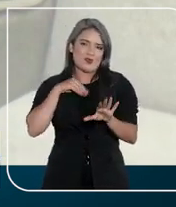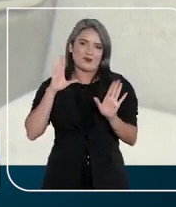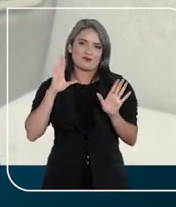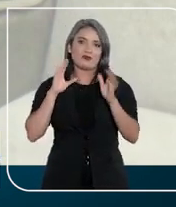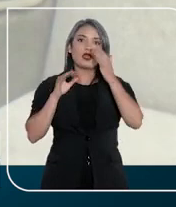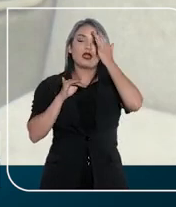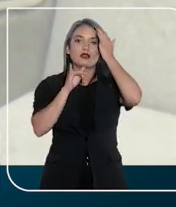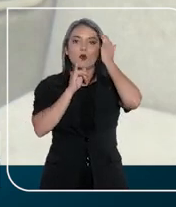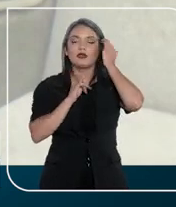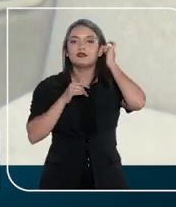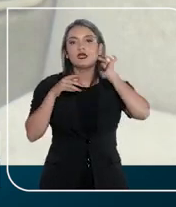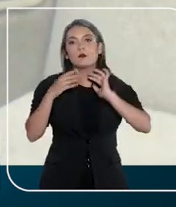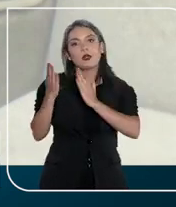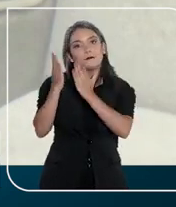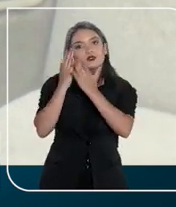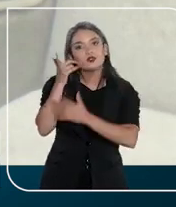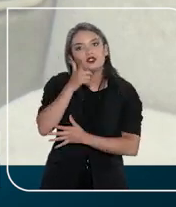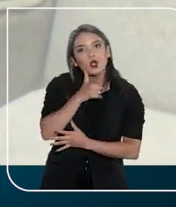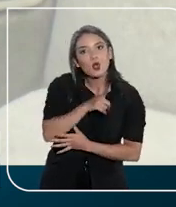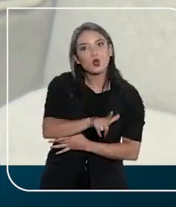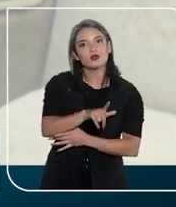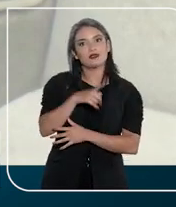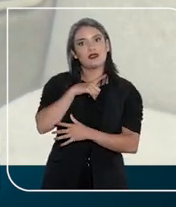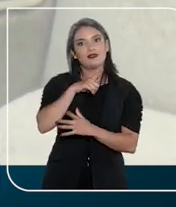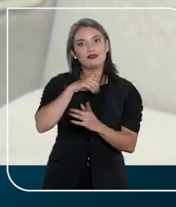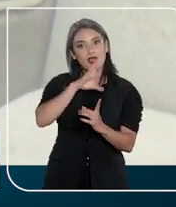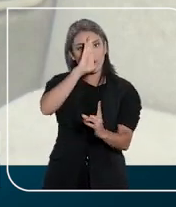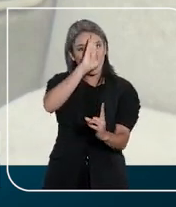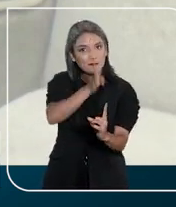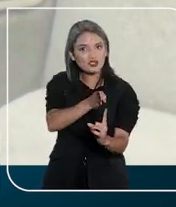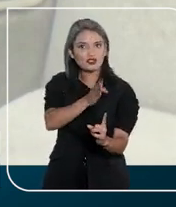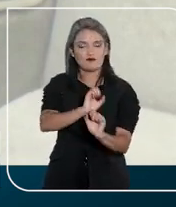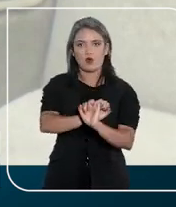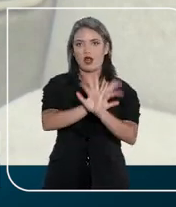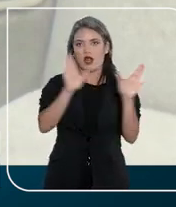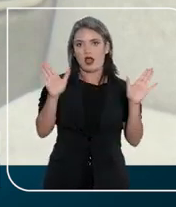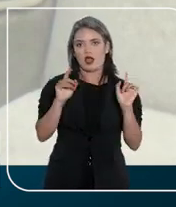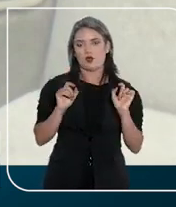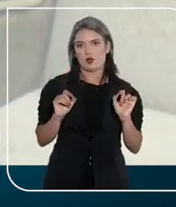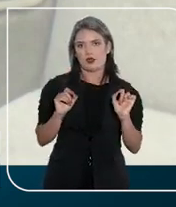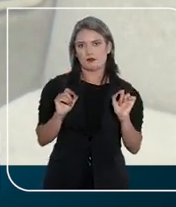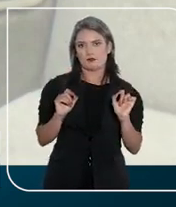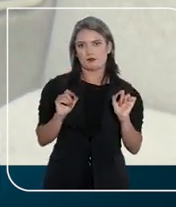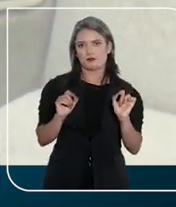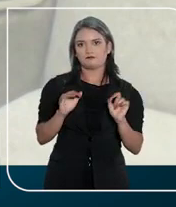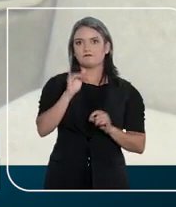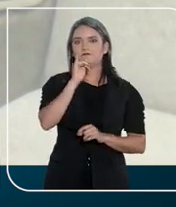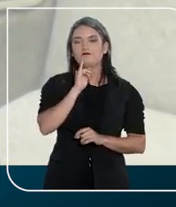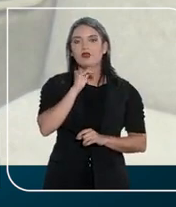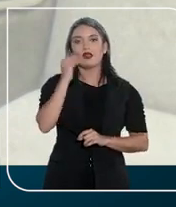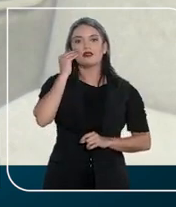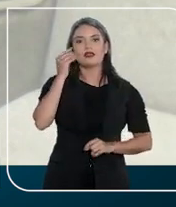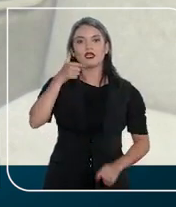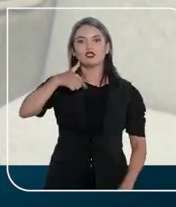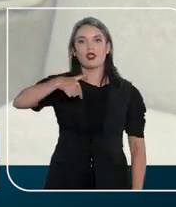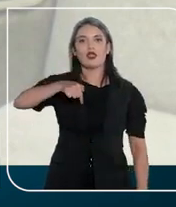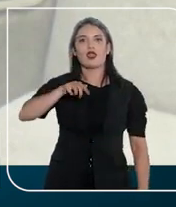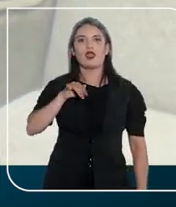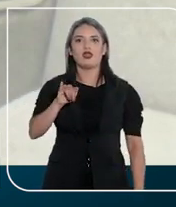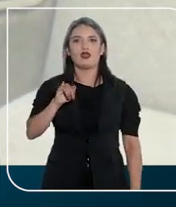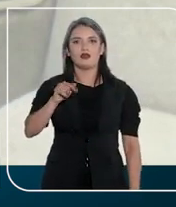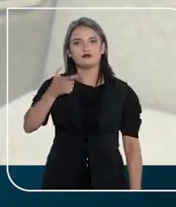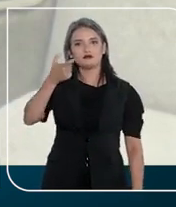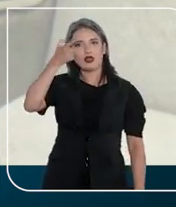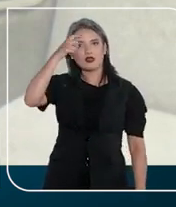consegue definir com uma certa objetividade uma questão de caráter psicológico, que é o teste de QI. A pessoa